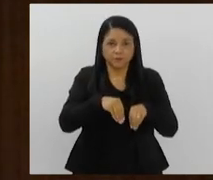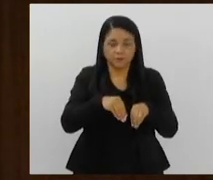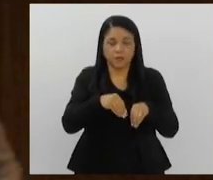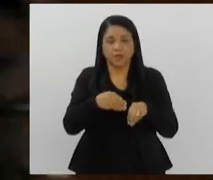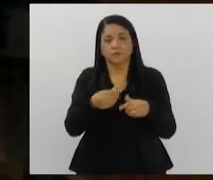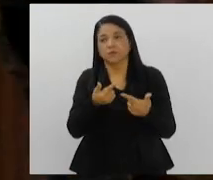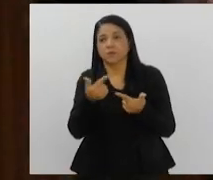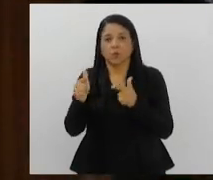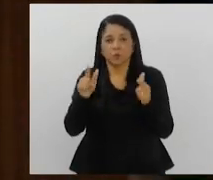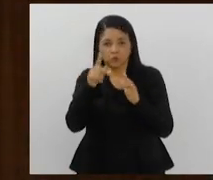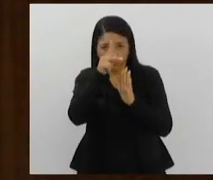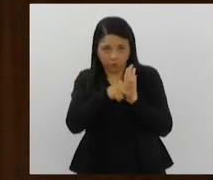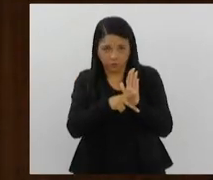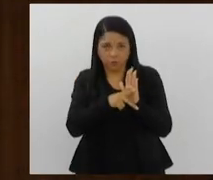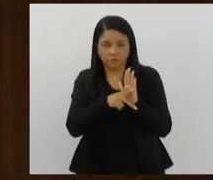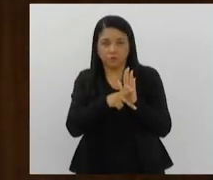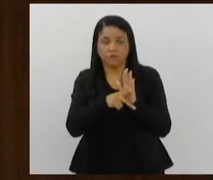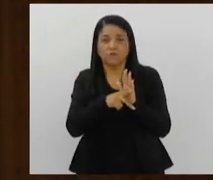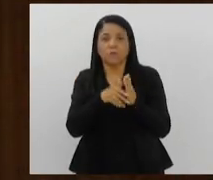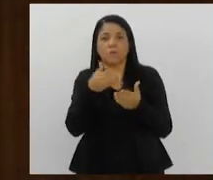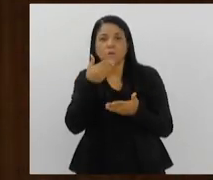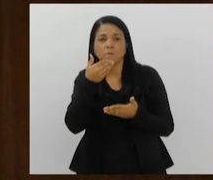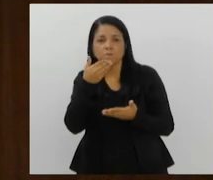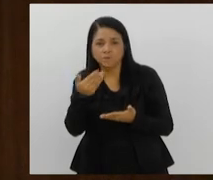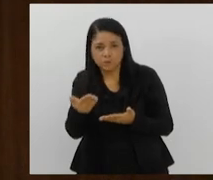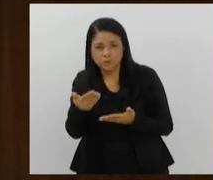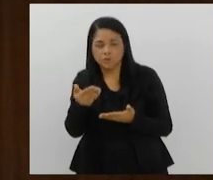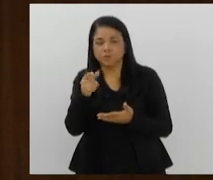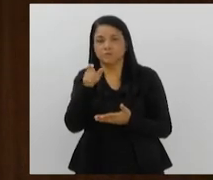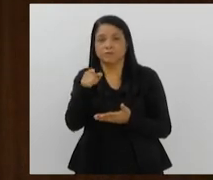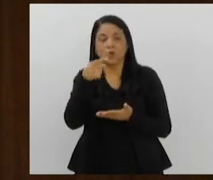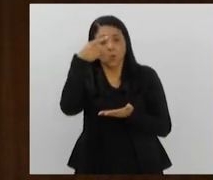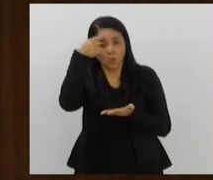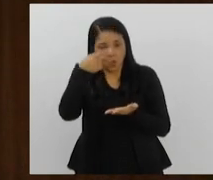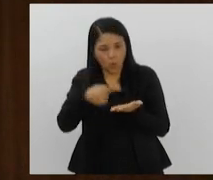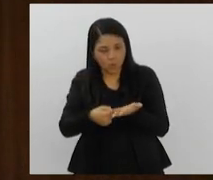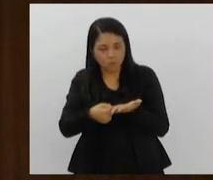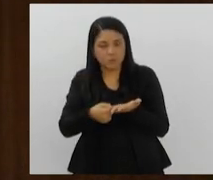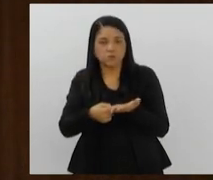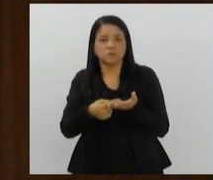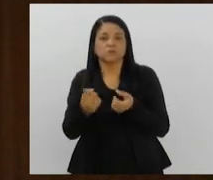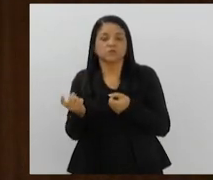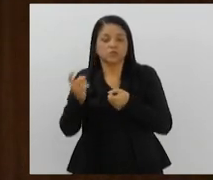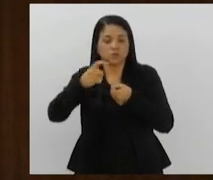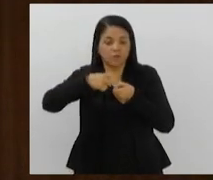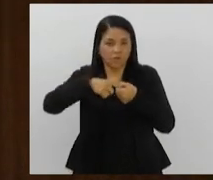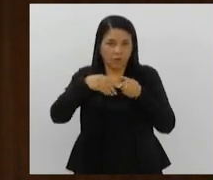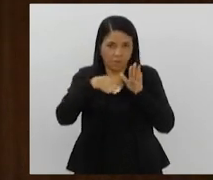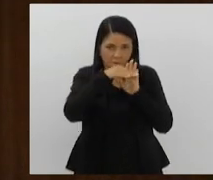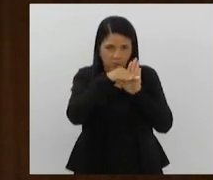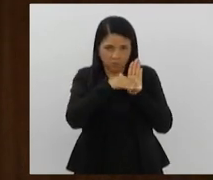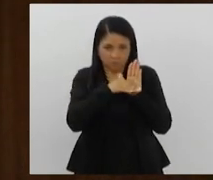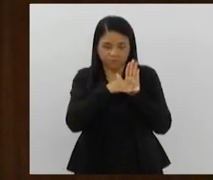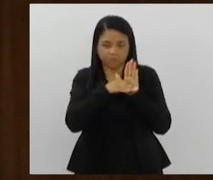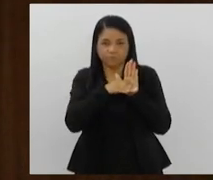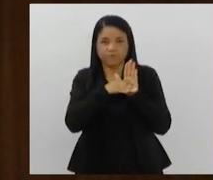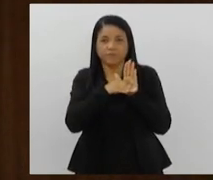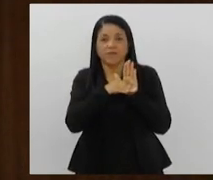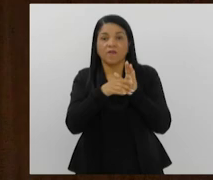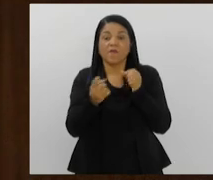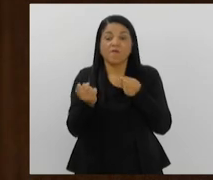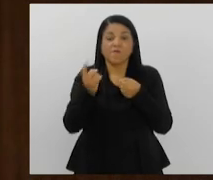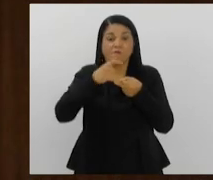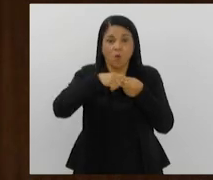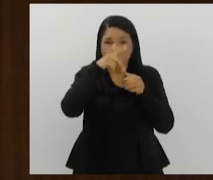a outros projetos. Então, fazer um requerimento a Vossa Excelência com o compromisso de devolver de novo a pauta. Se Vossa Excelência pode remeter